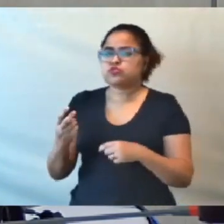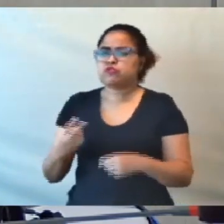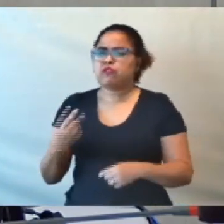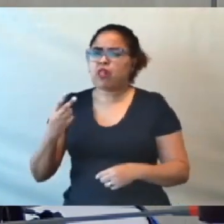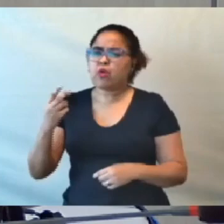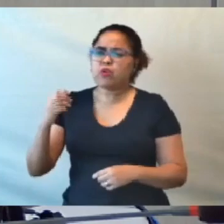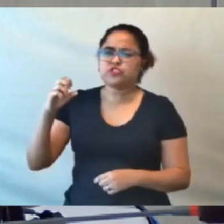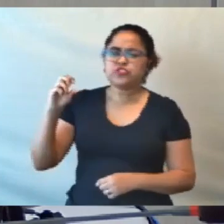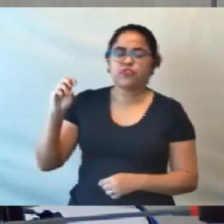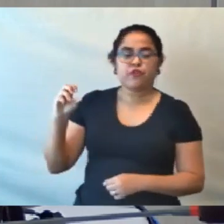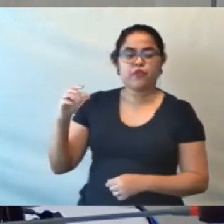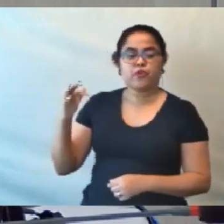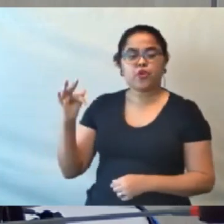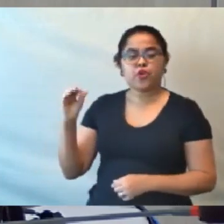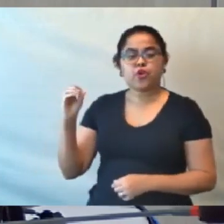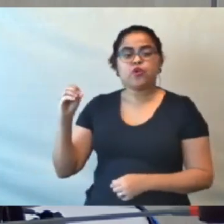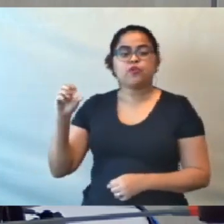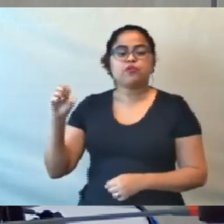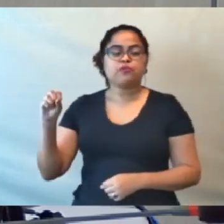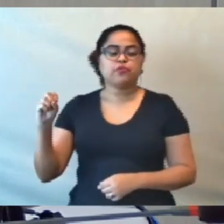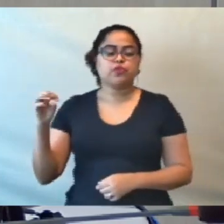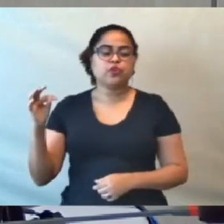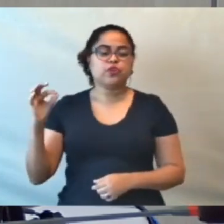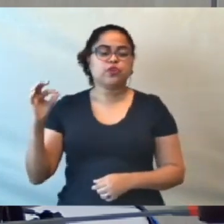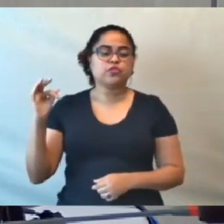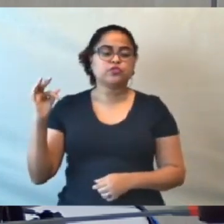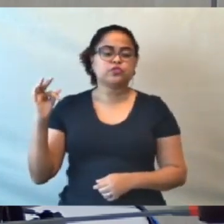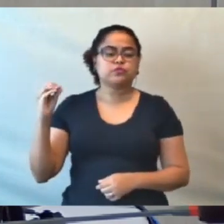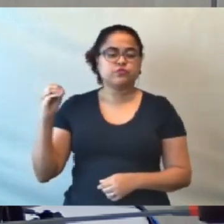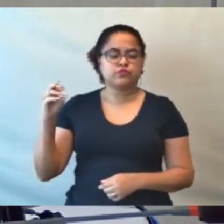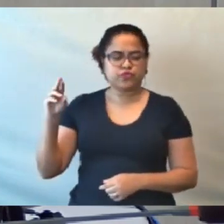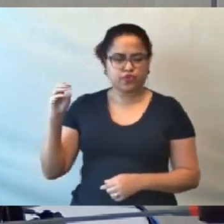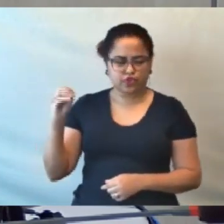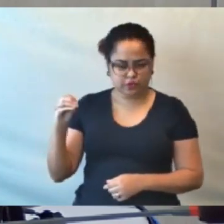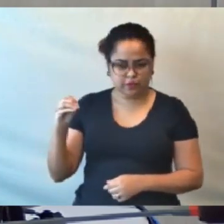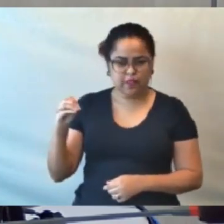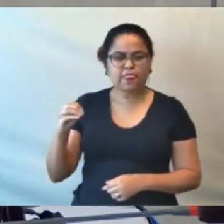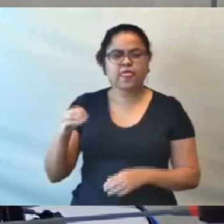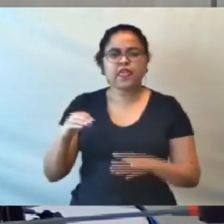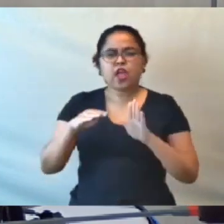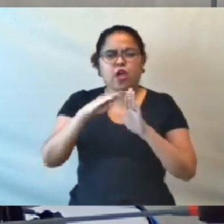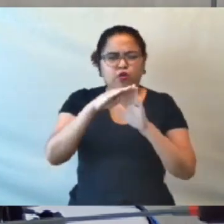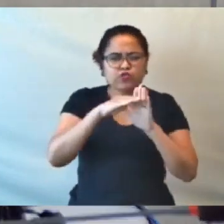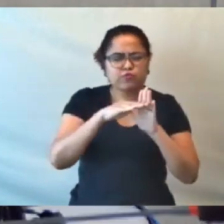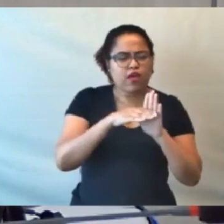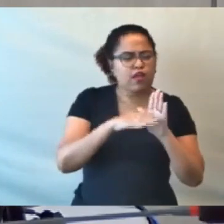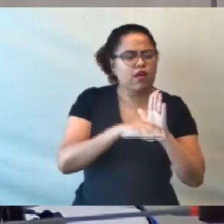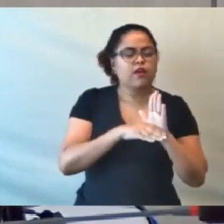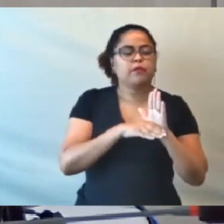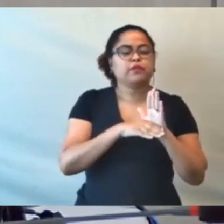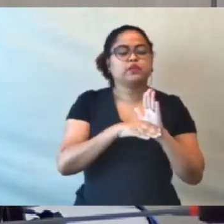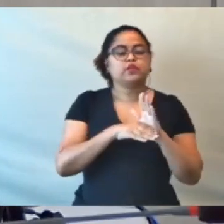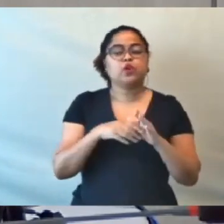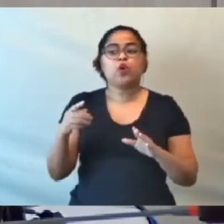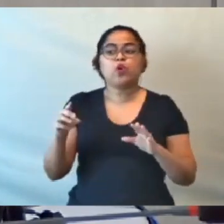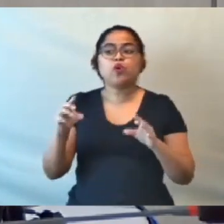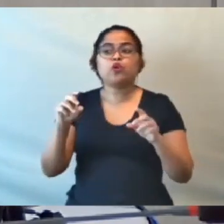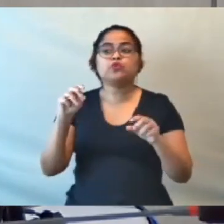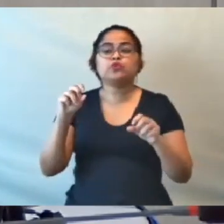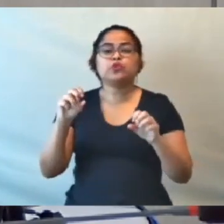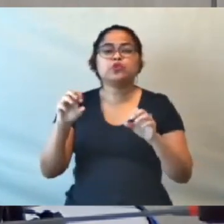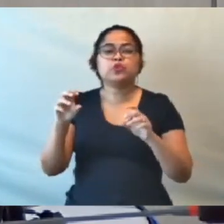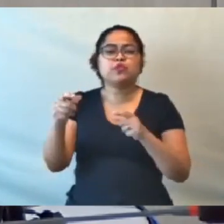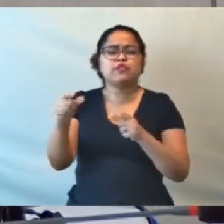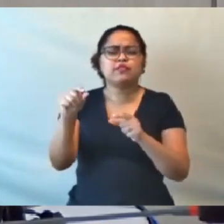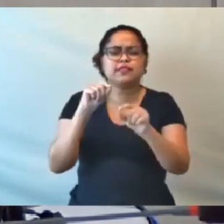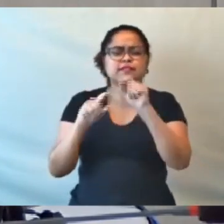limite do CONAMA para classe 3, que é um dos parâmetros. Outro destaque do relatório: com relação ao Enzilimp,